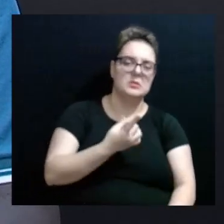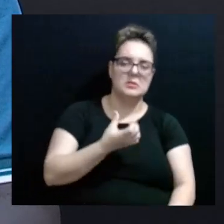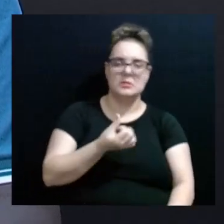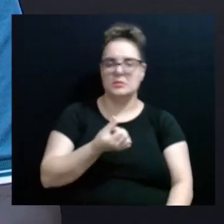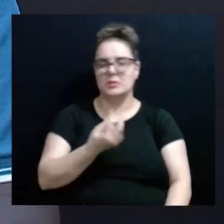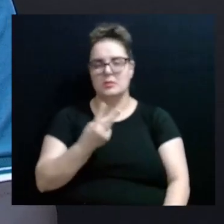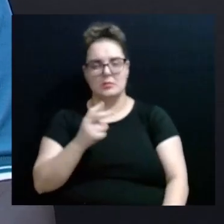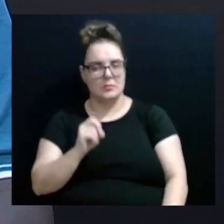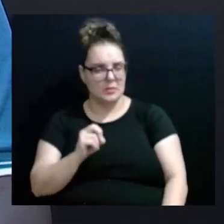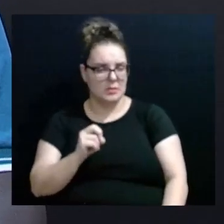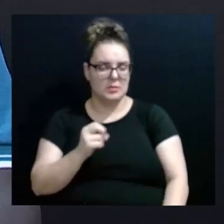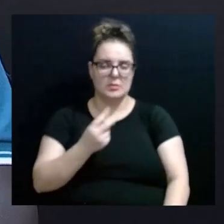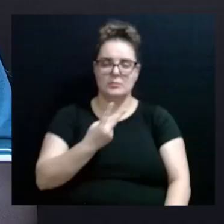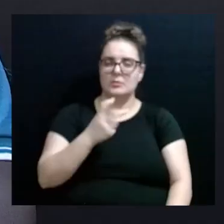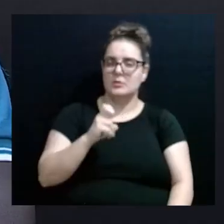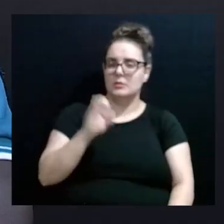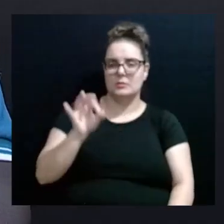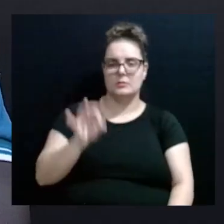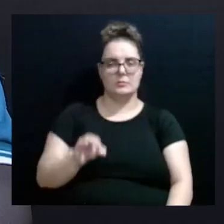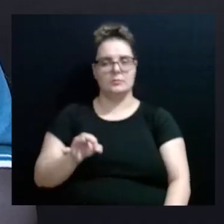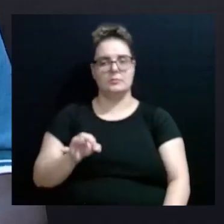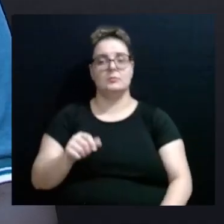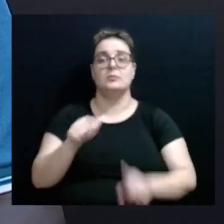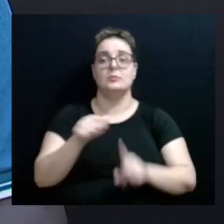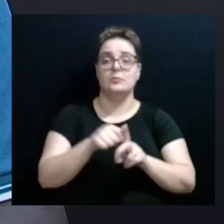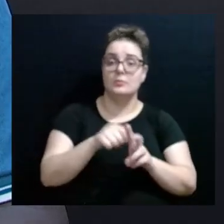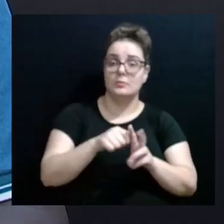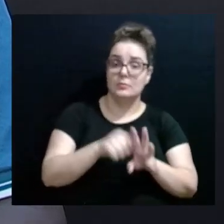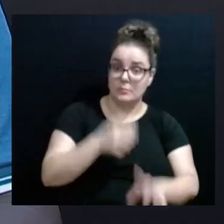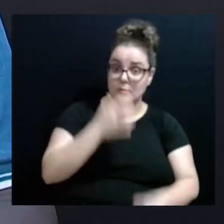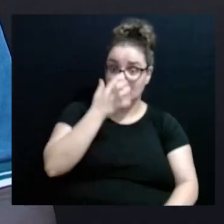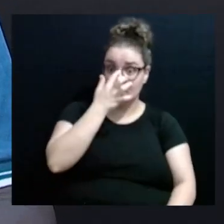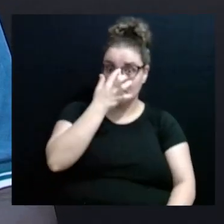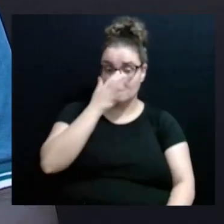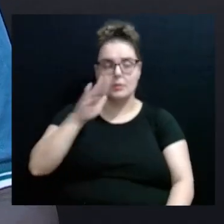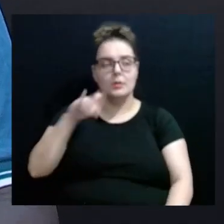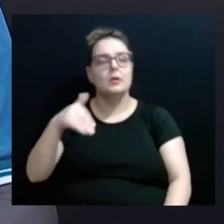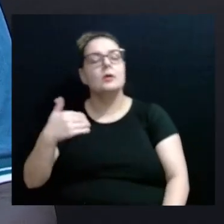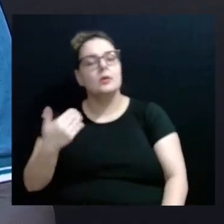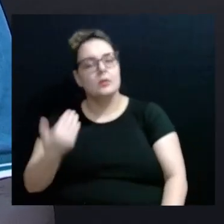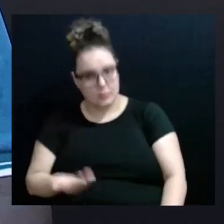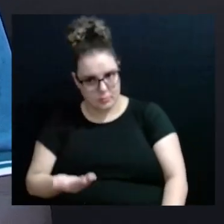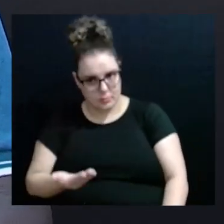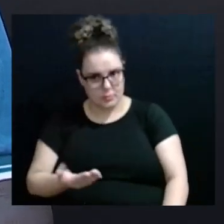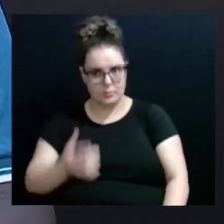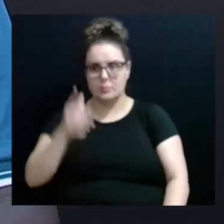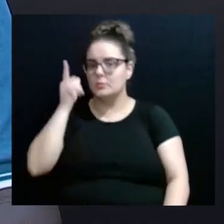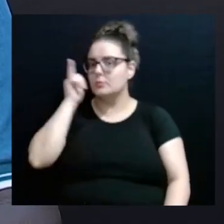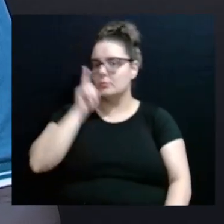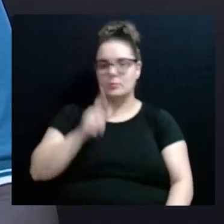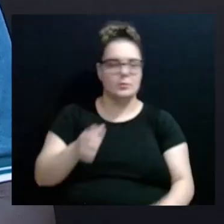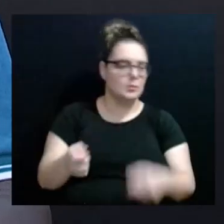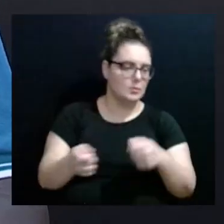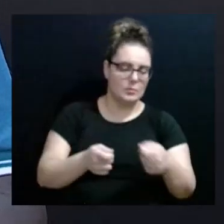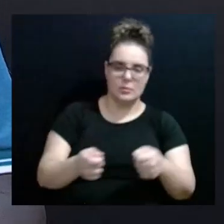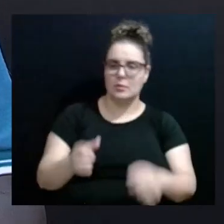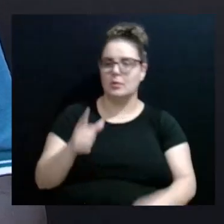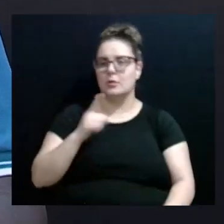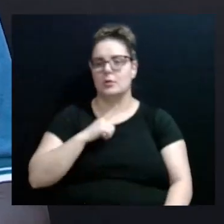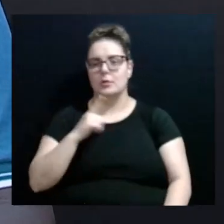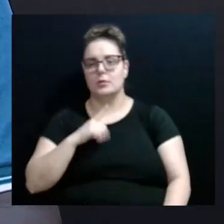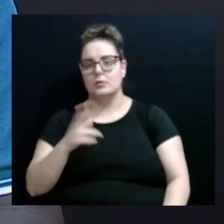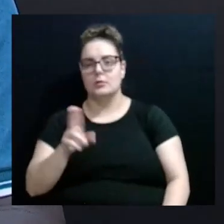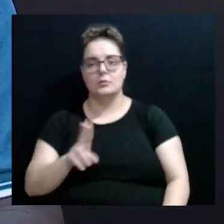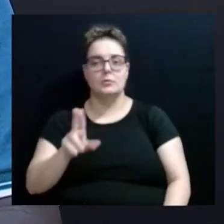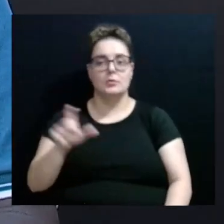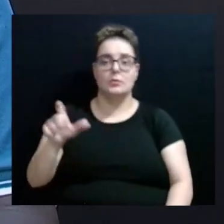média 16, 20, 25% ao mês. E quando você, né, não consegue